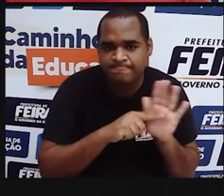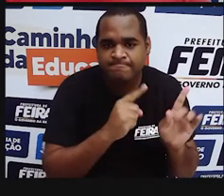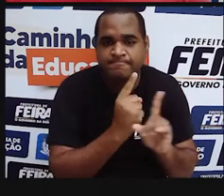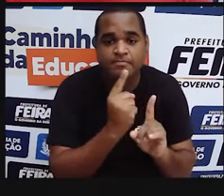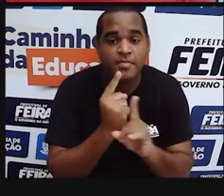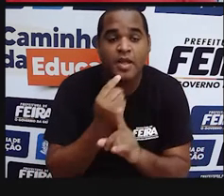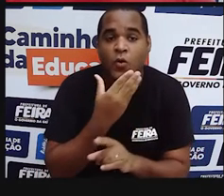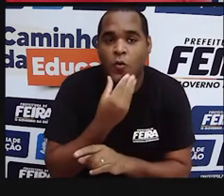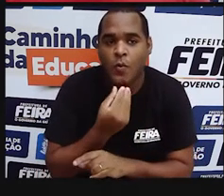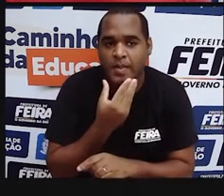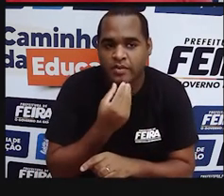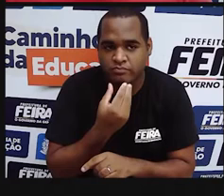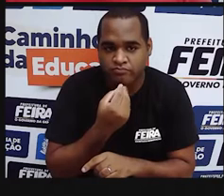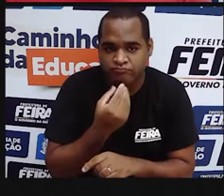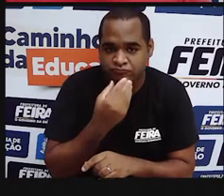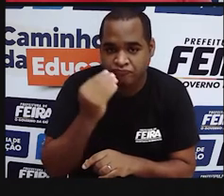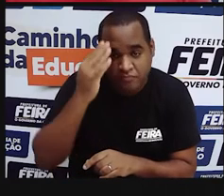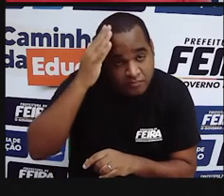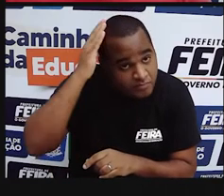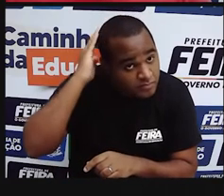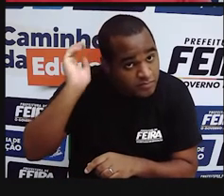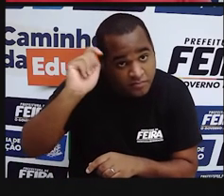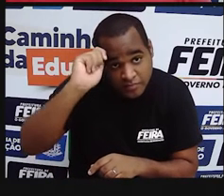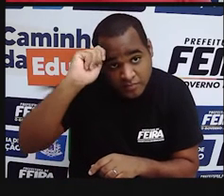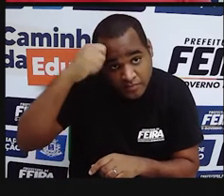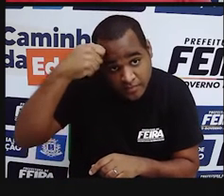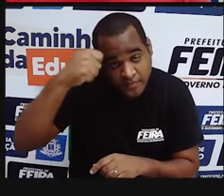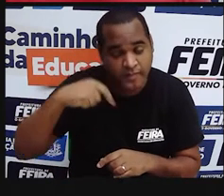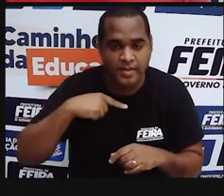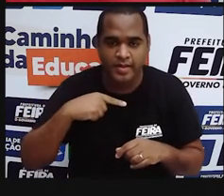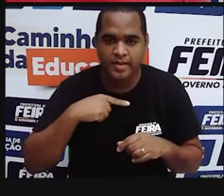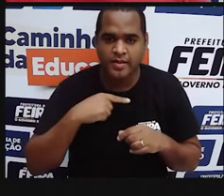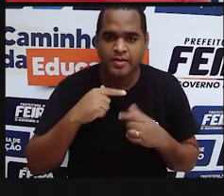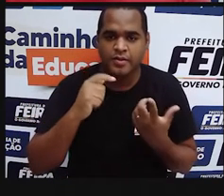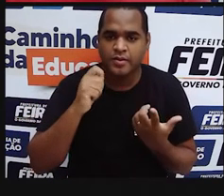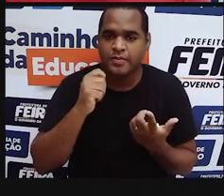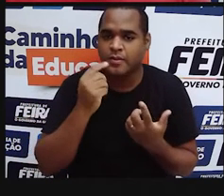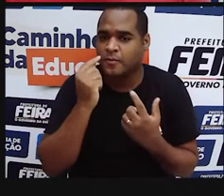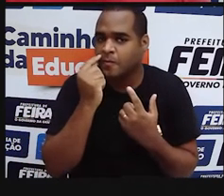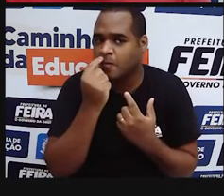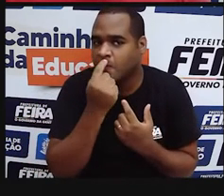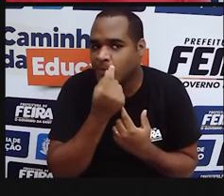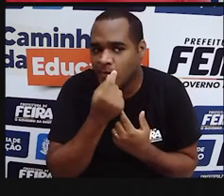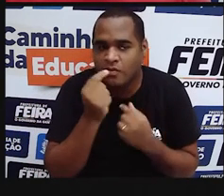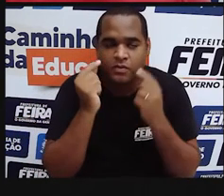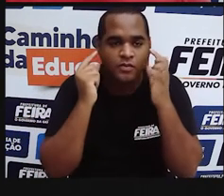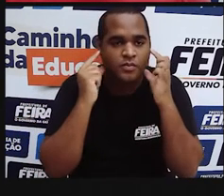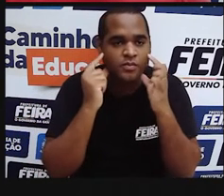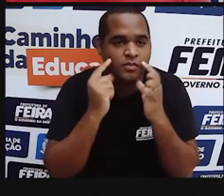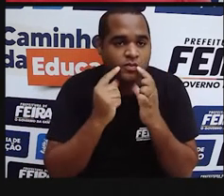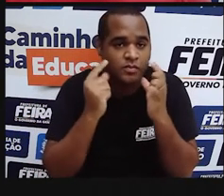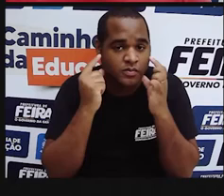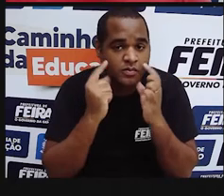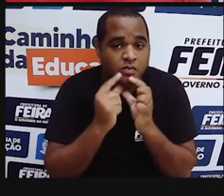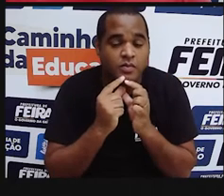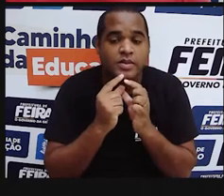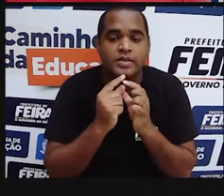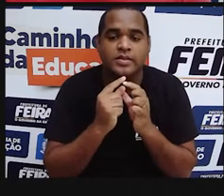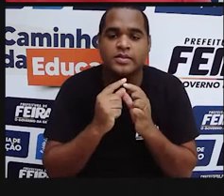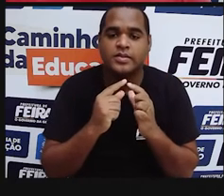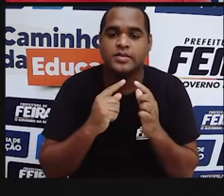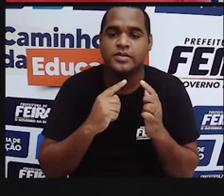atividades. Eu sou homem, eu tenho cabelo preto, um pouco de barba, um pouco de bigode,